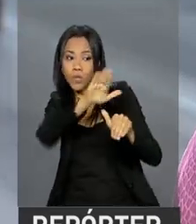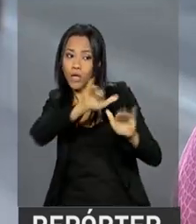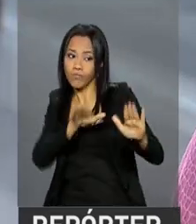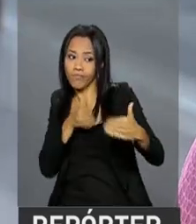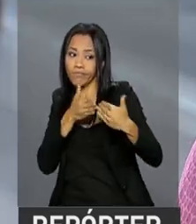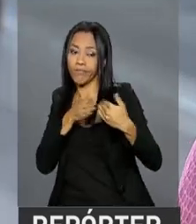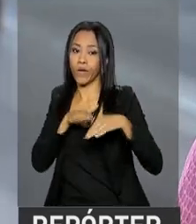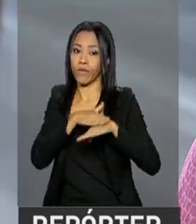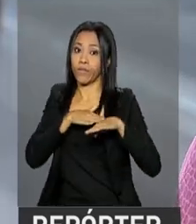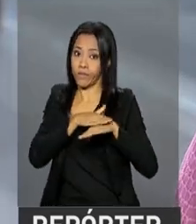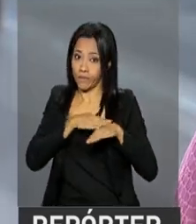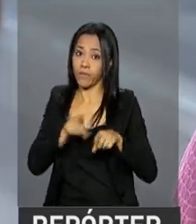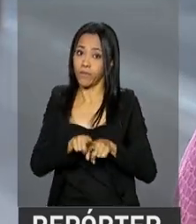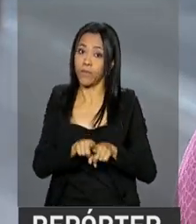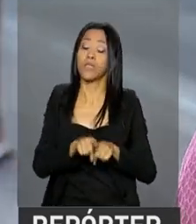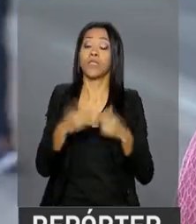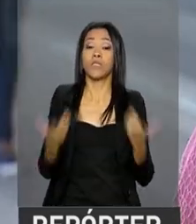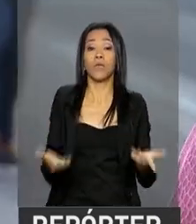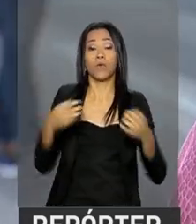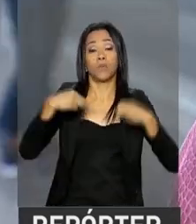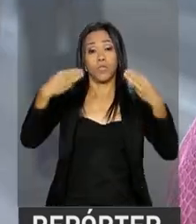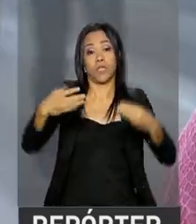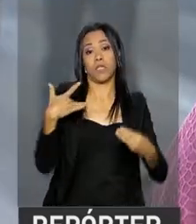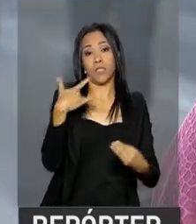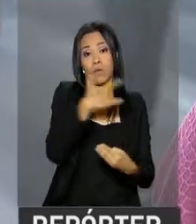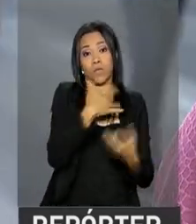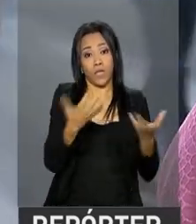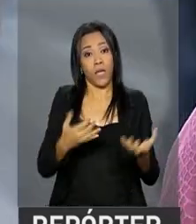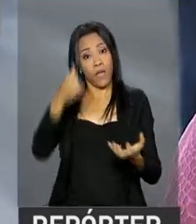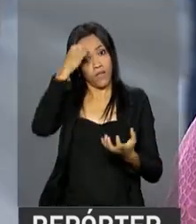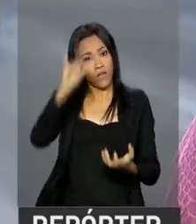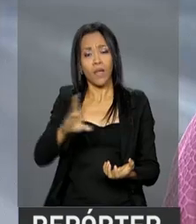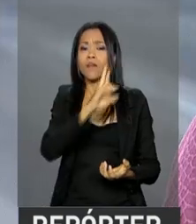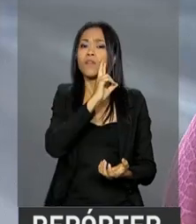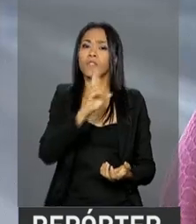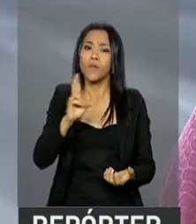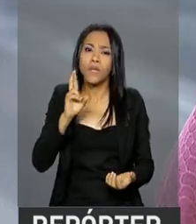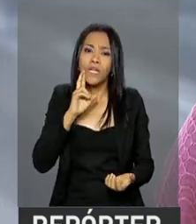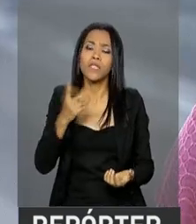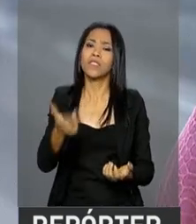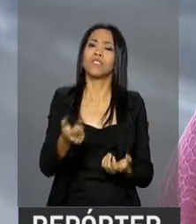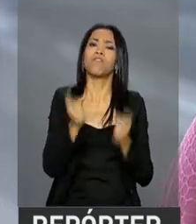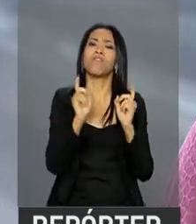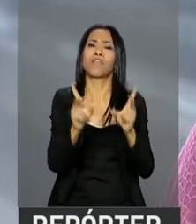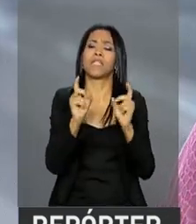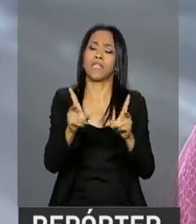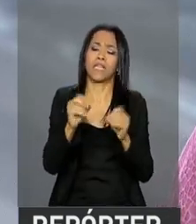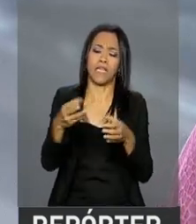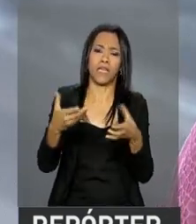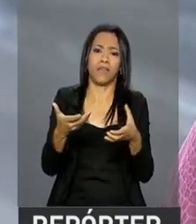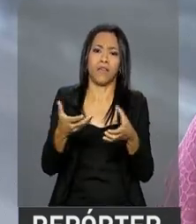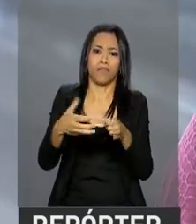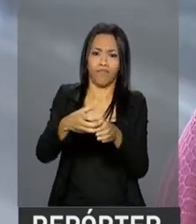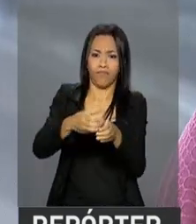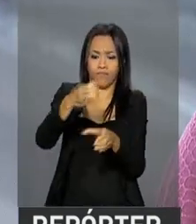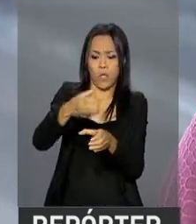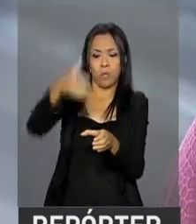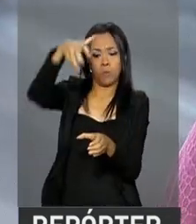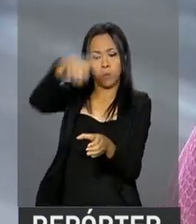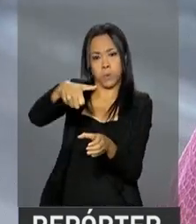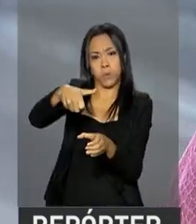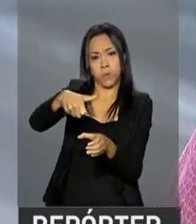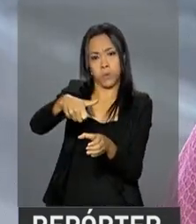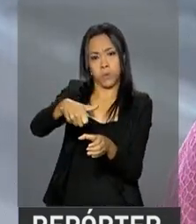conversar. O Ministério da Saúde quer evitar que as redes de restaurantes fast food vendam refrigerantes em copos refio em que não há